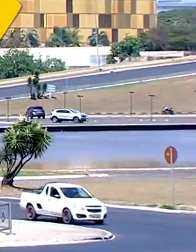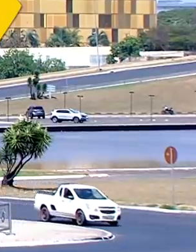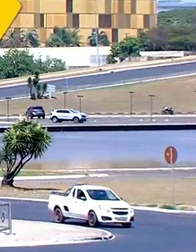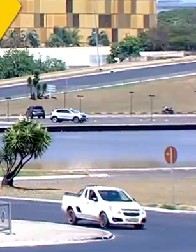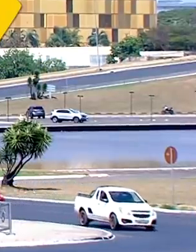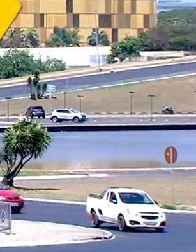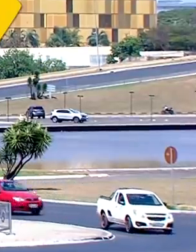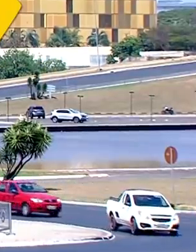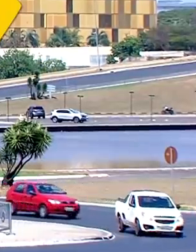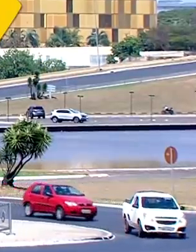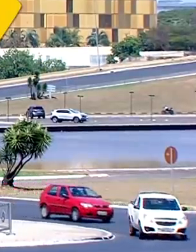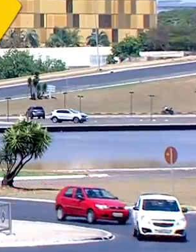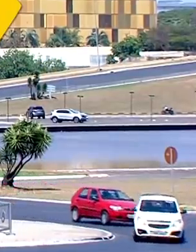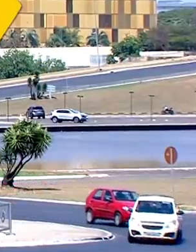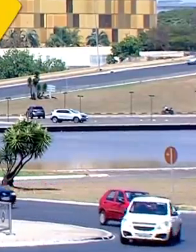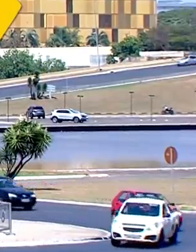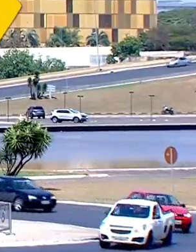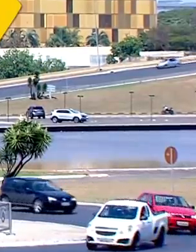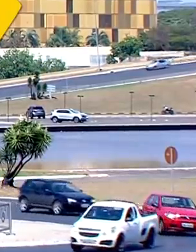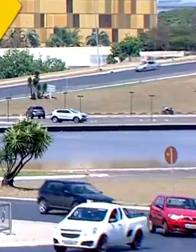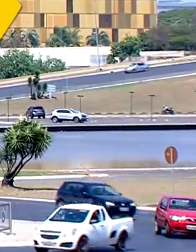Tchau, tchau.